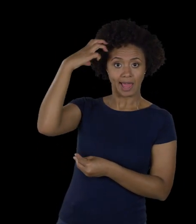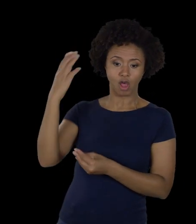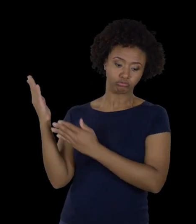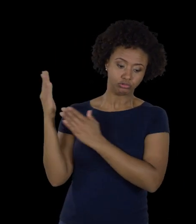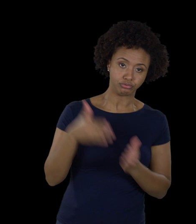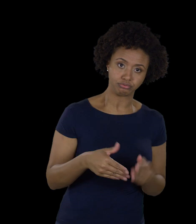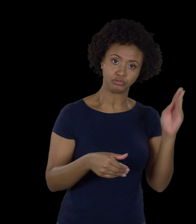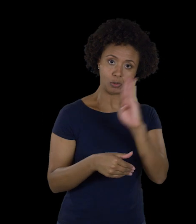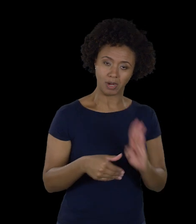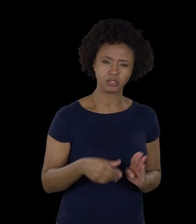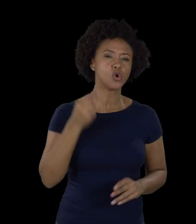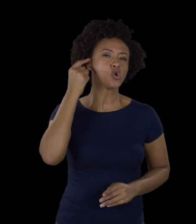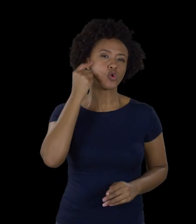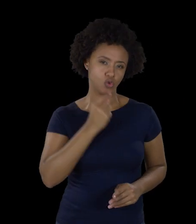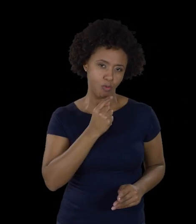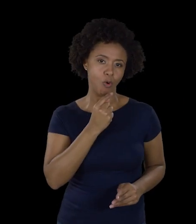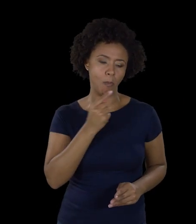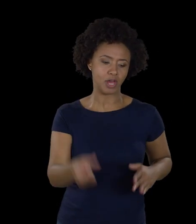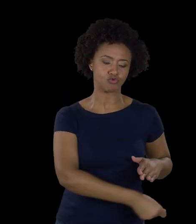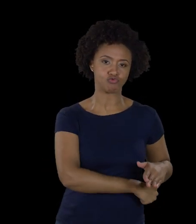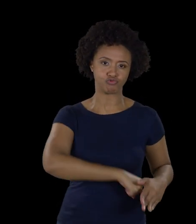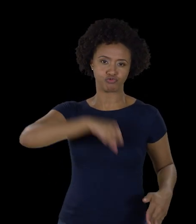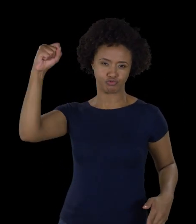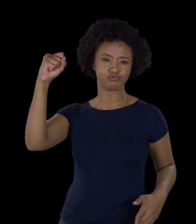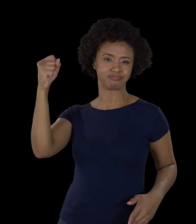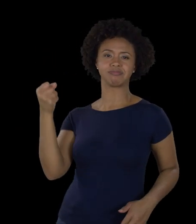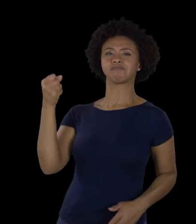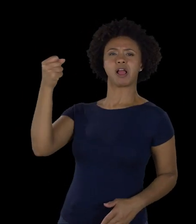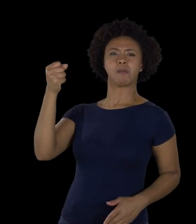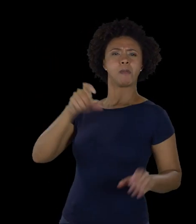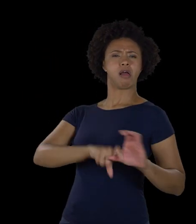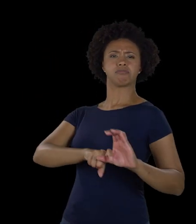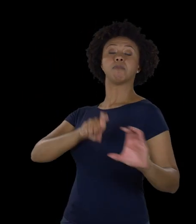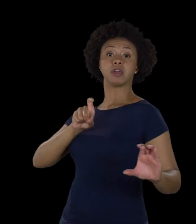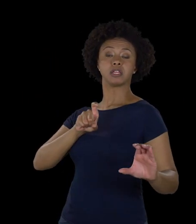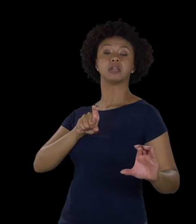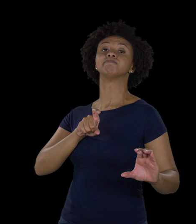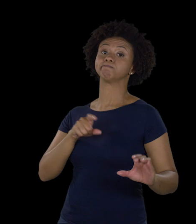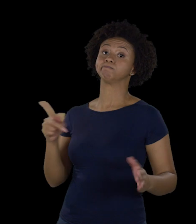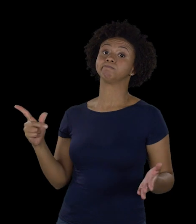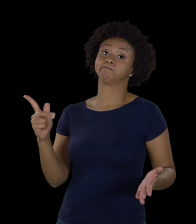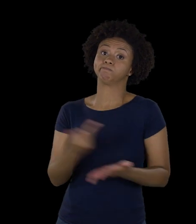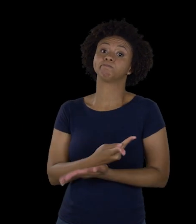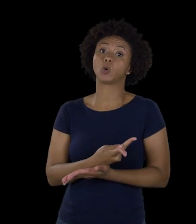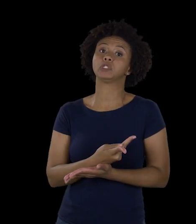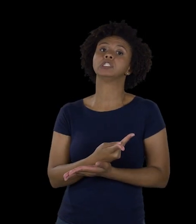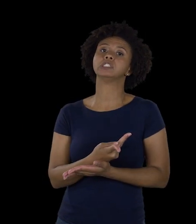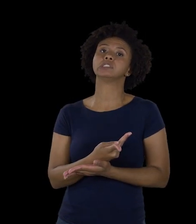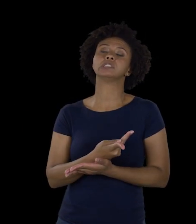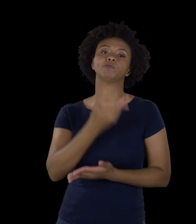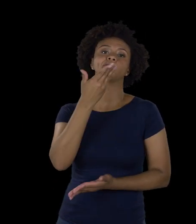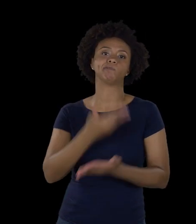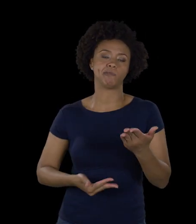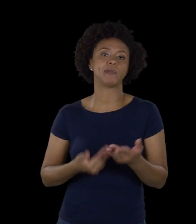a independência em 1822, os portugueses exigiram uma indenização pelas perdas, em